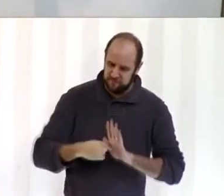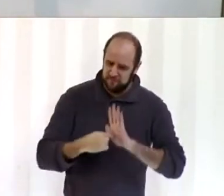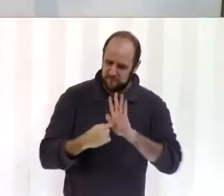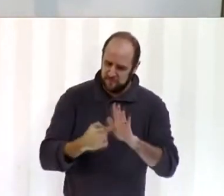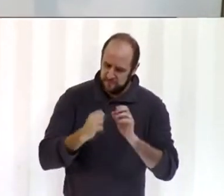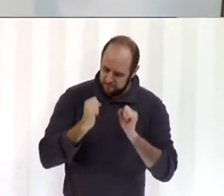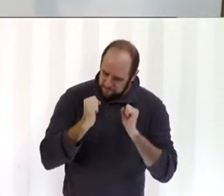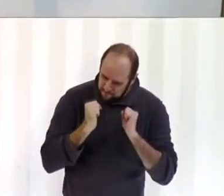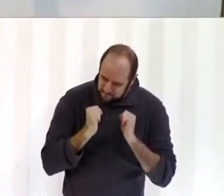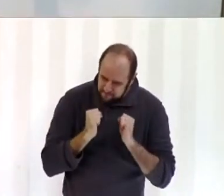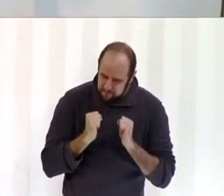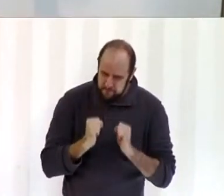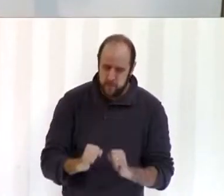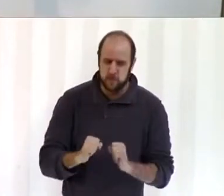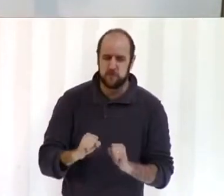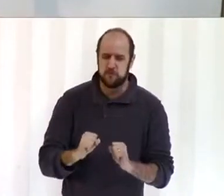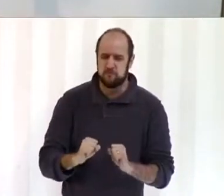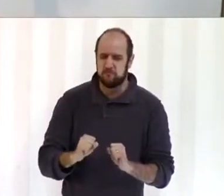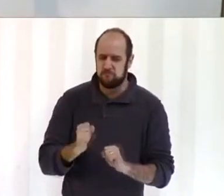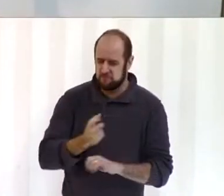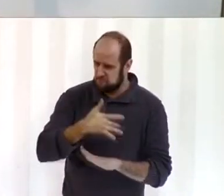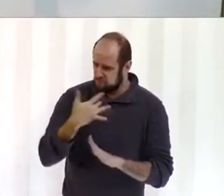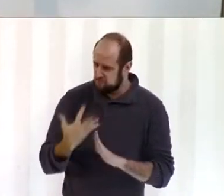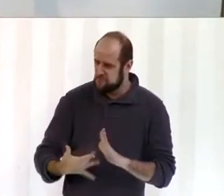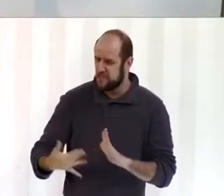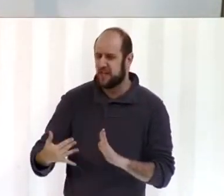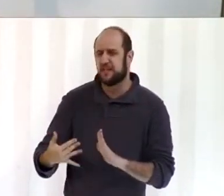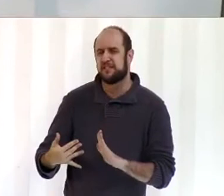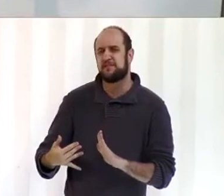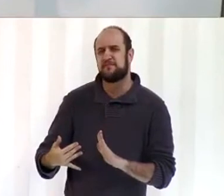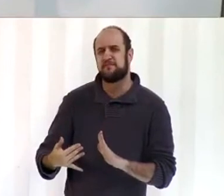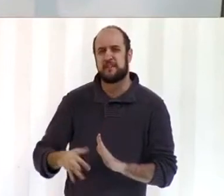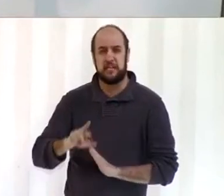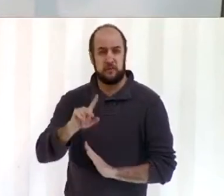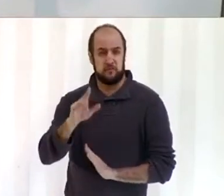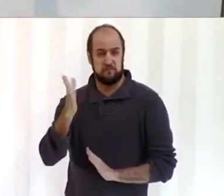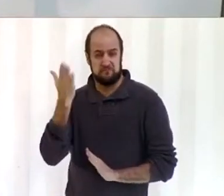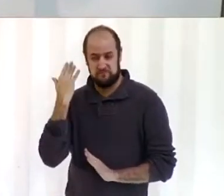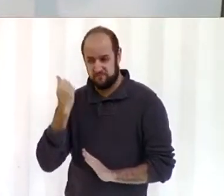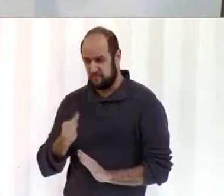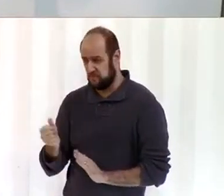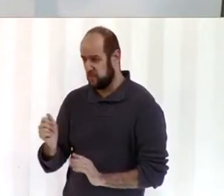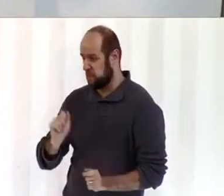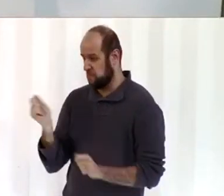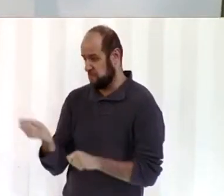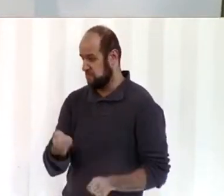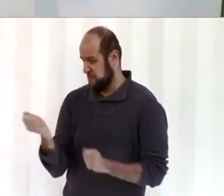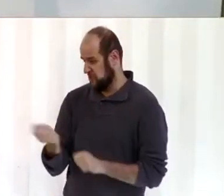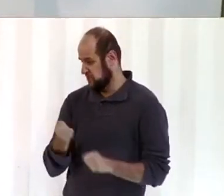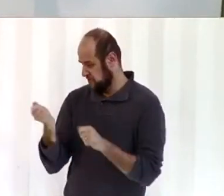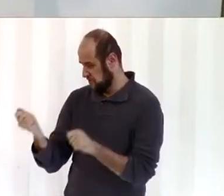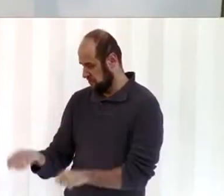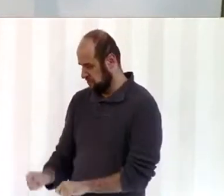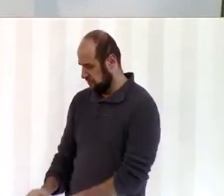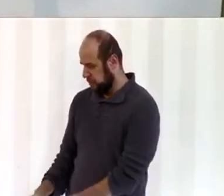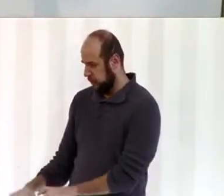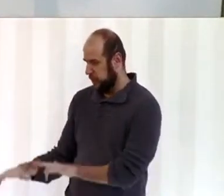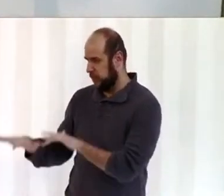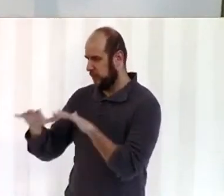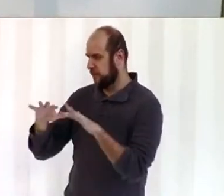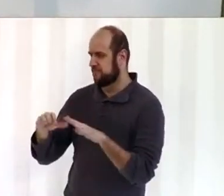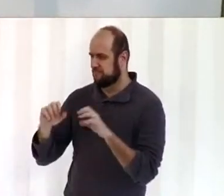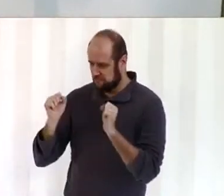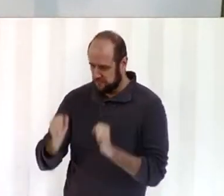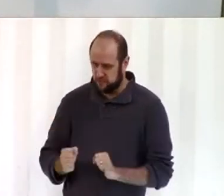machado flutuar. E é assim na minha vida, e é assim na sua